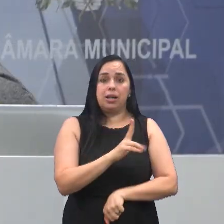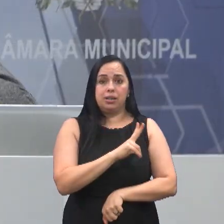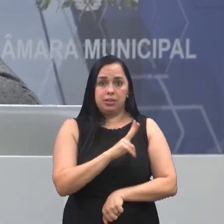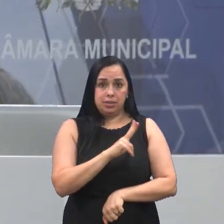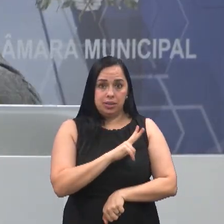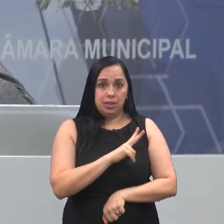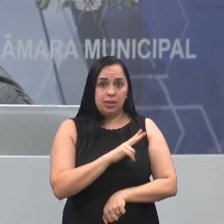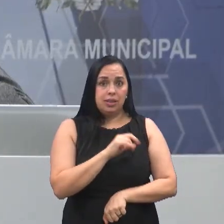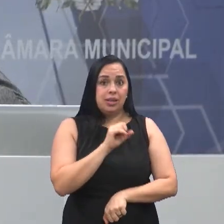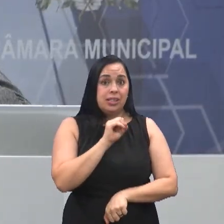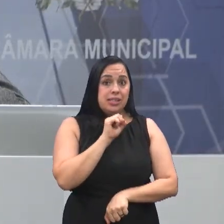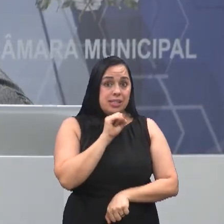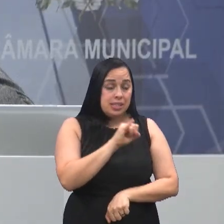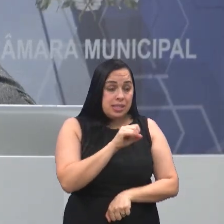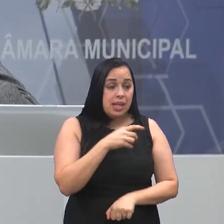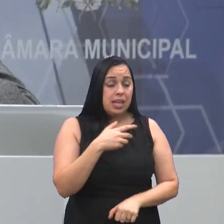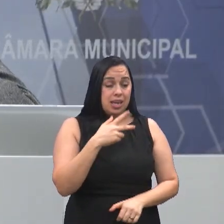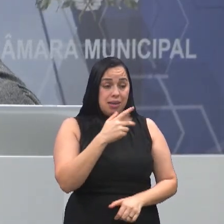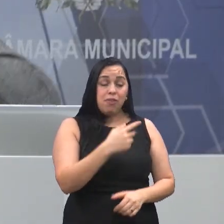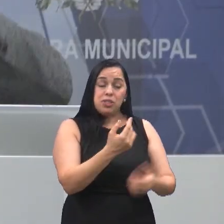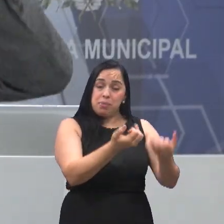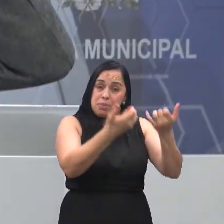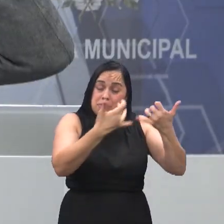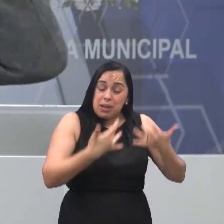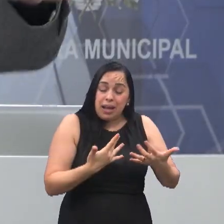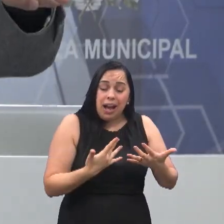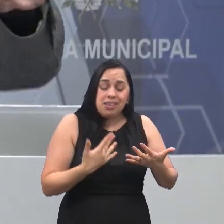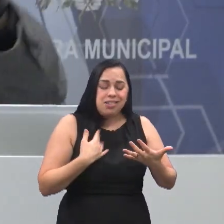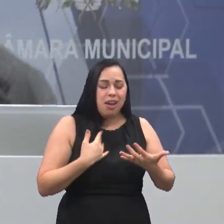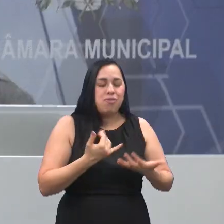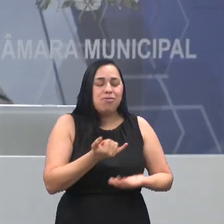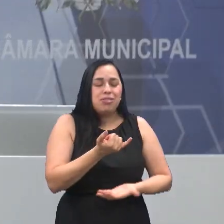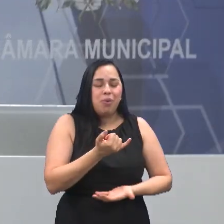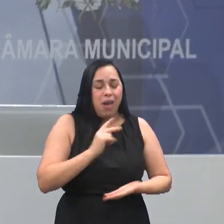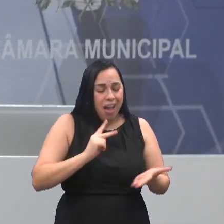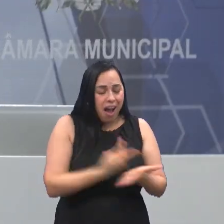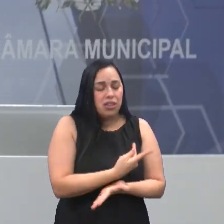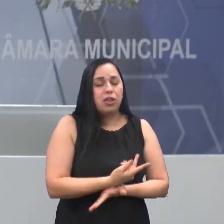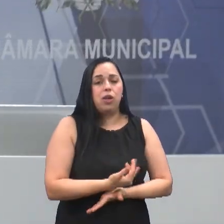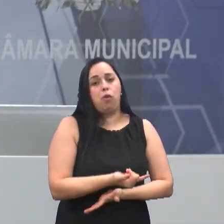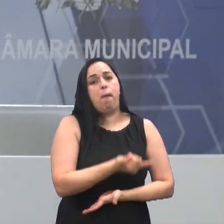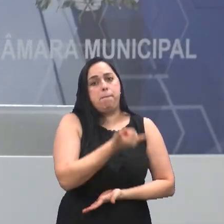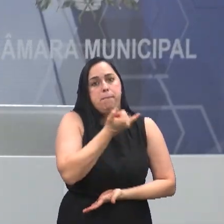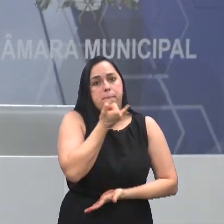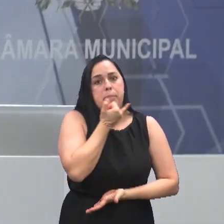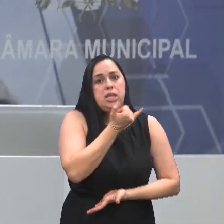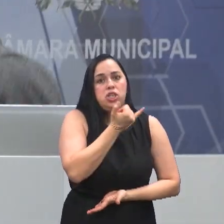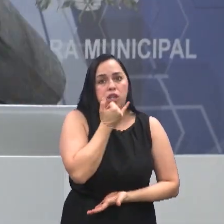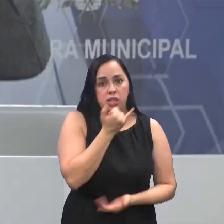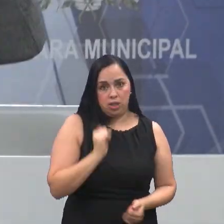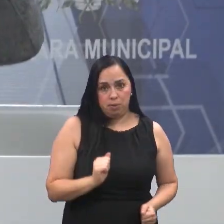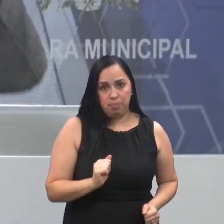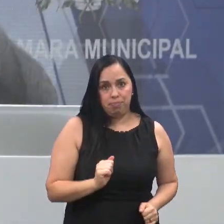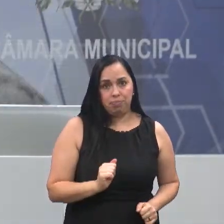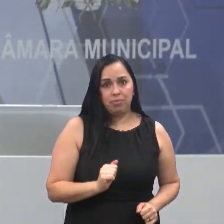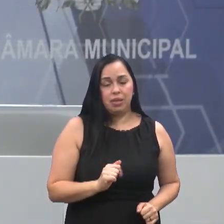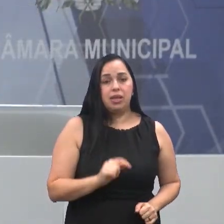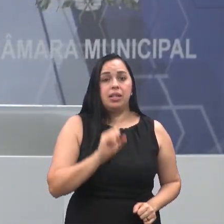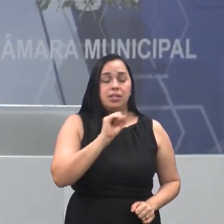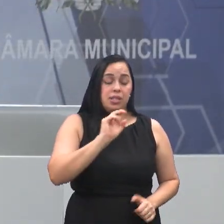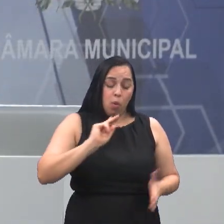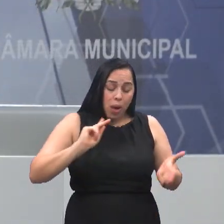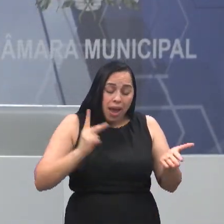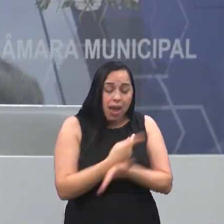conversa identificarmos que eu estou errado, eu vou pedir perdão publicamente. Quem bate publicamente, pede perdão